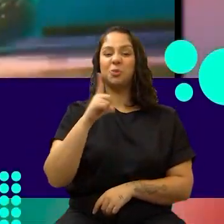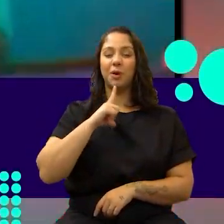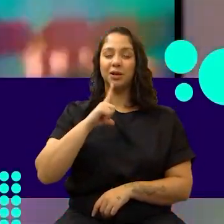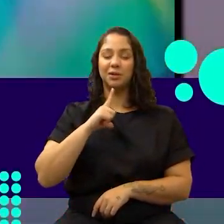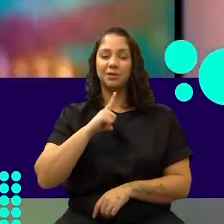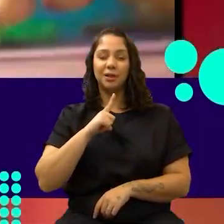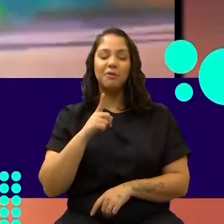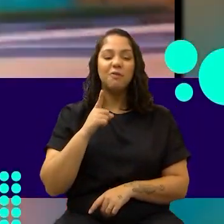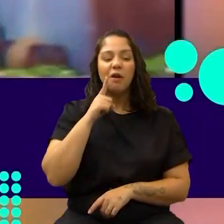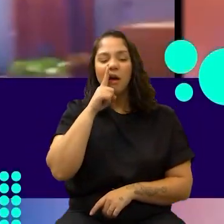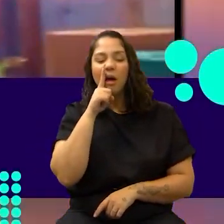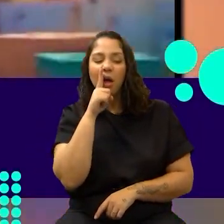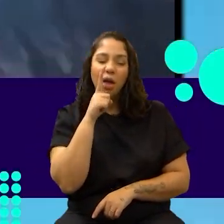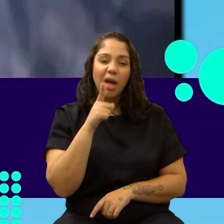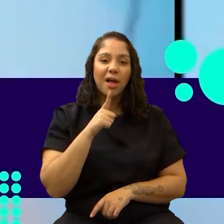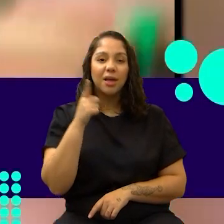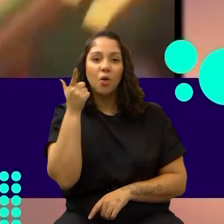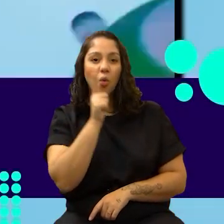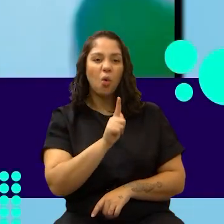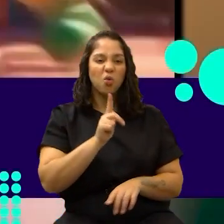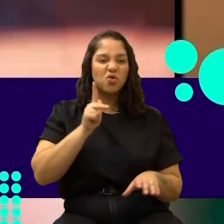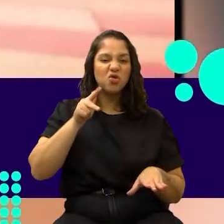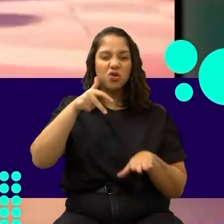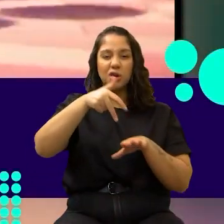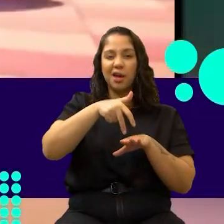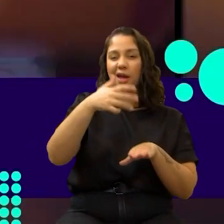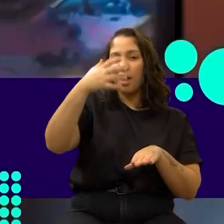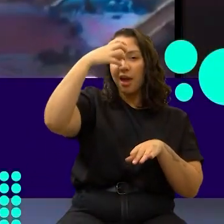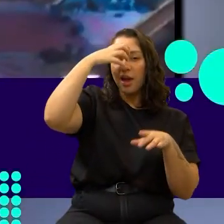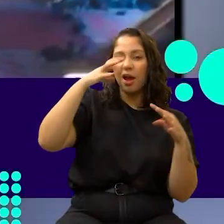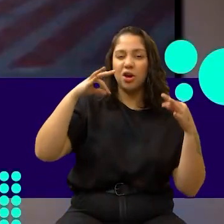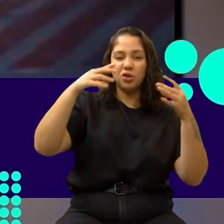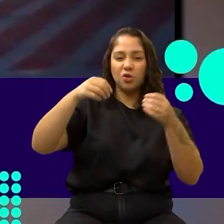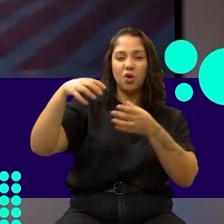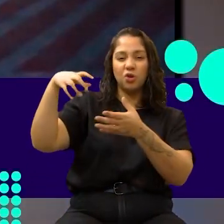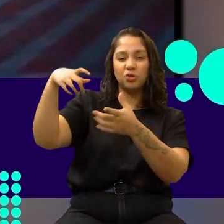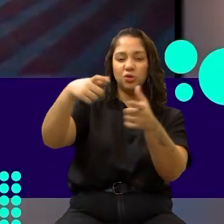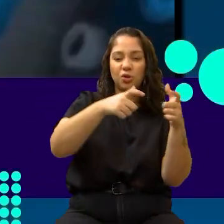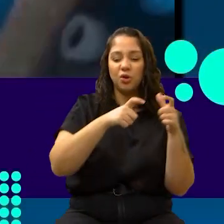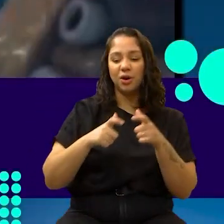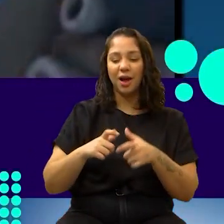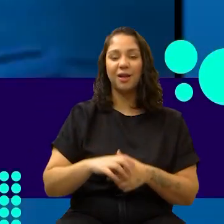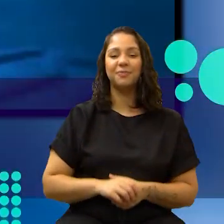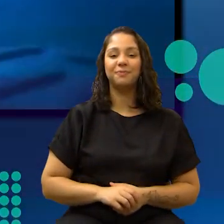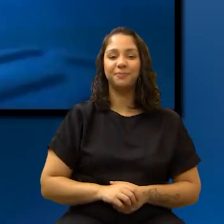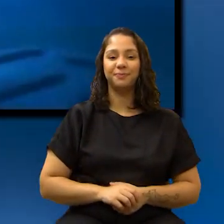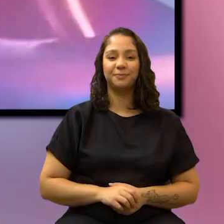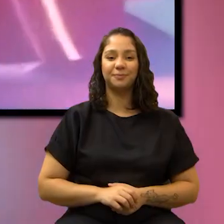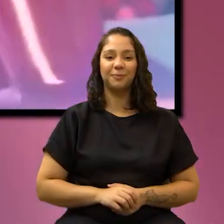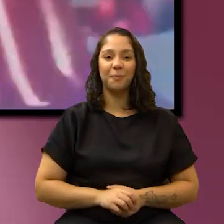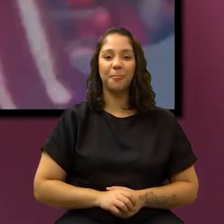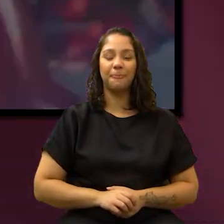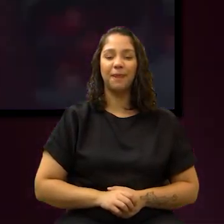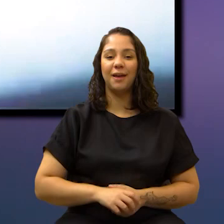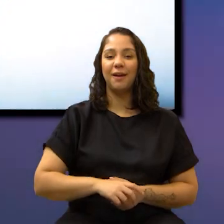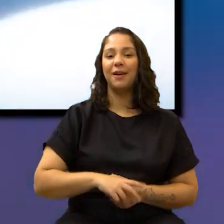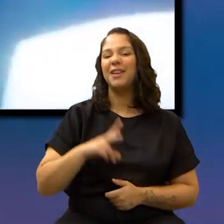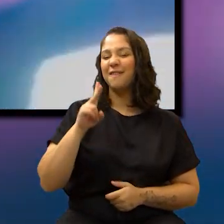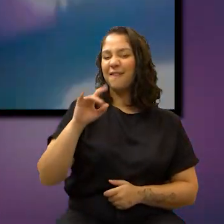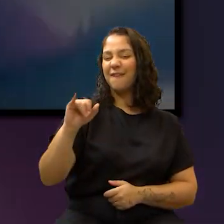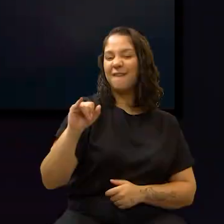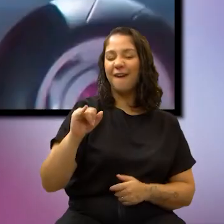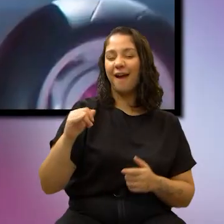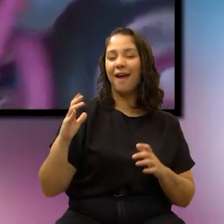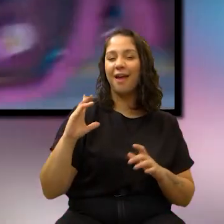mas ameaçado pelo Rei do Copas, que faz de tudo para conseguir reinar em todos os lugares. E